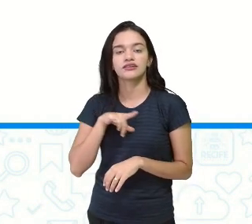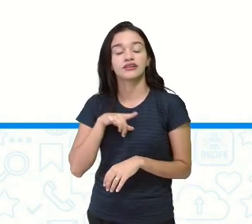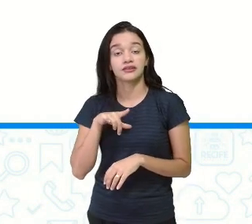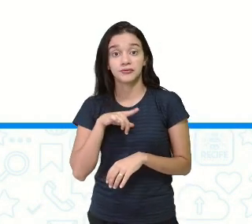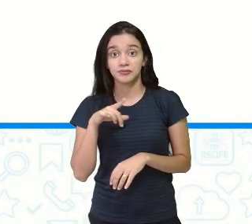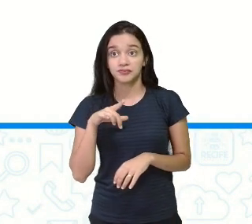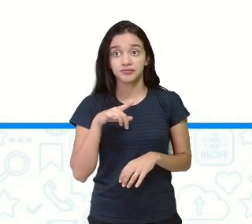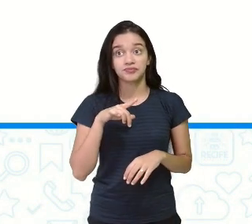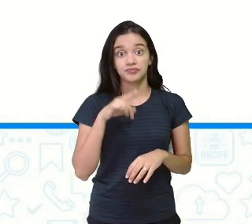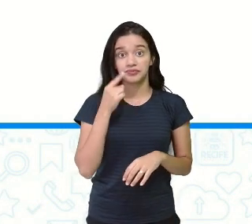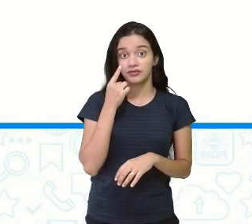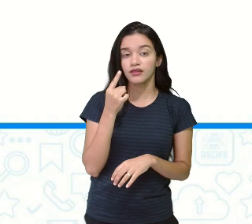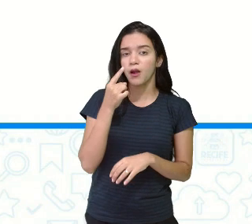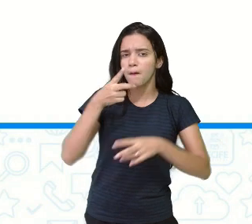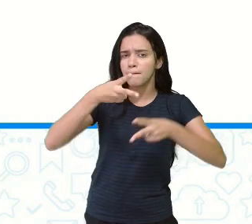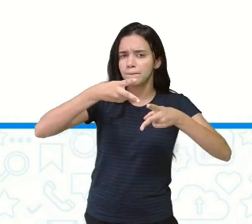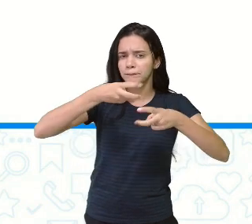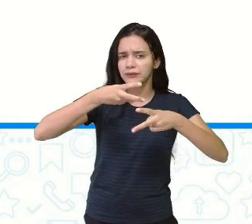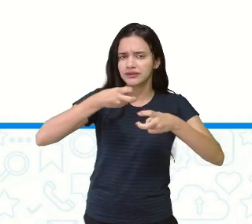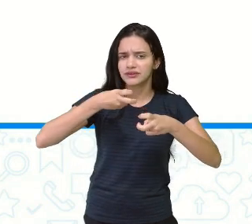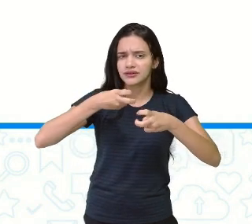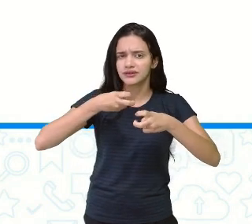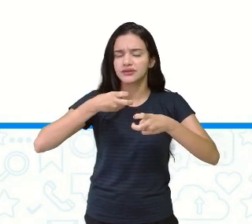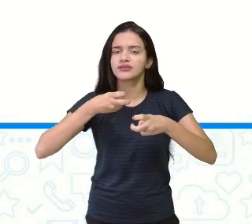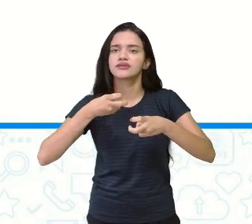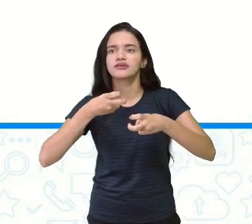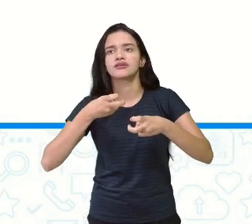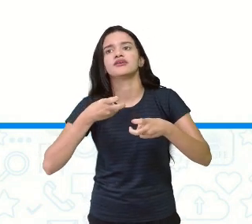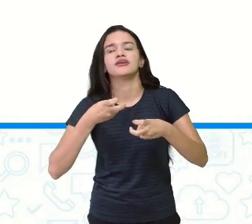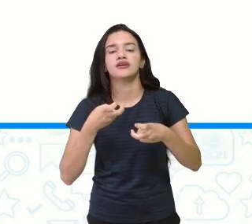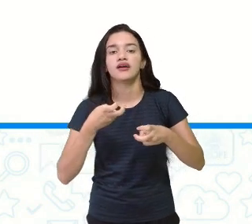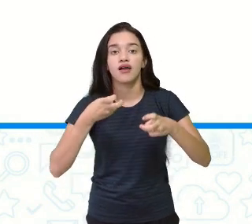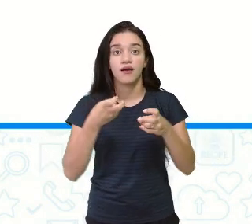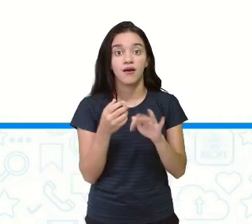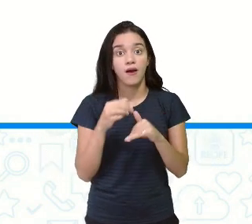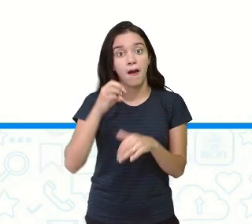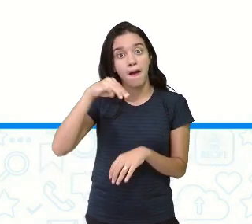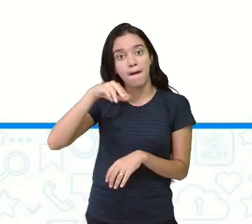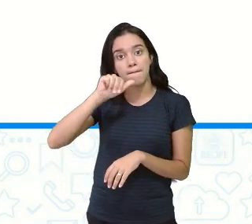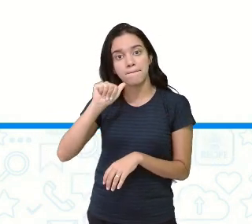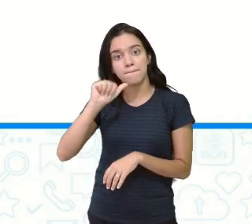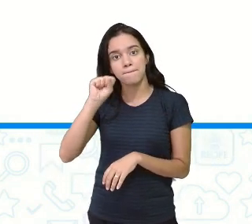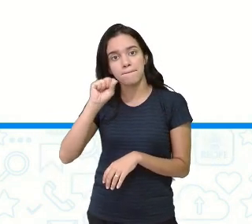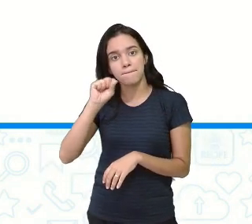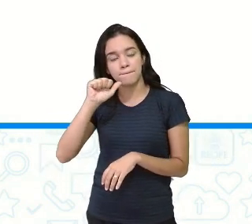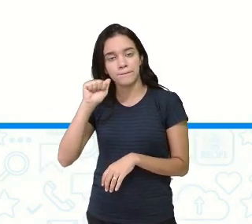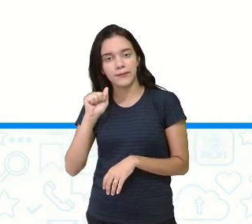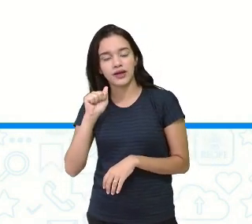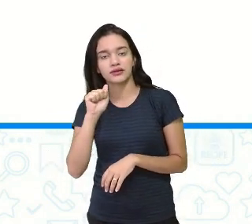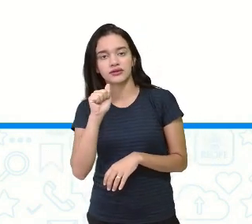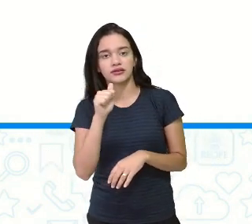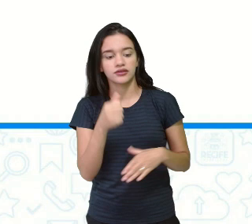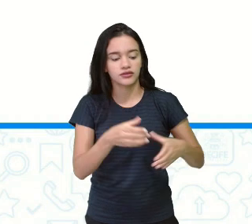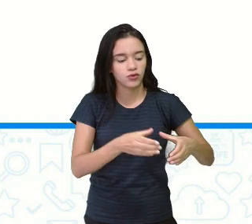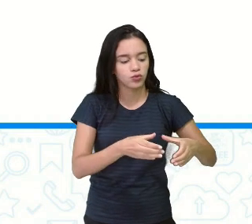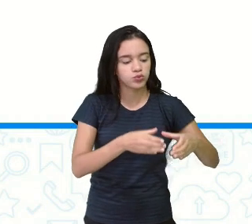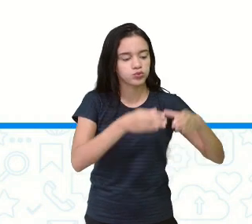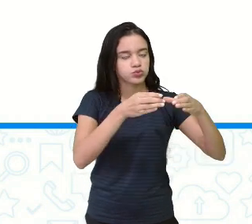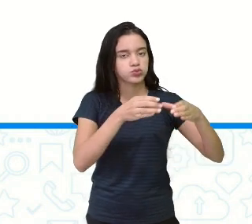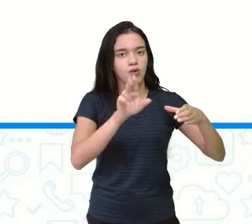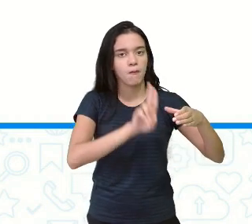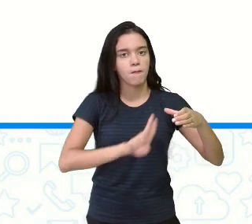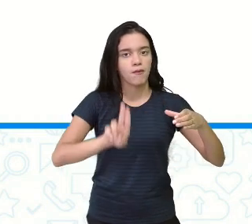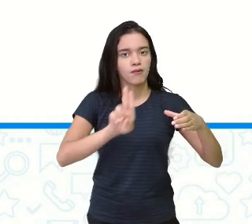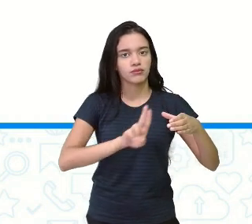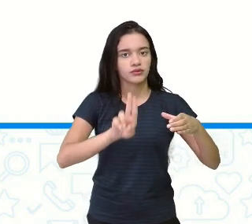de medida. Então, percebam, para a grandeza massa, a unidade de medida, né, mais